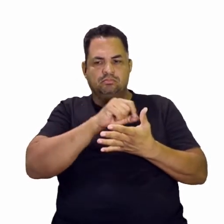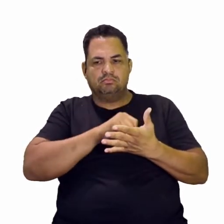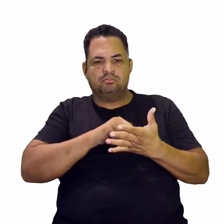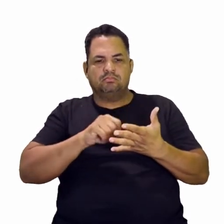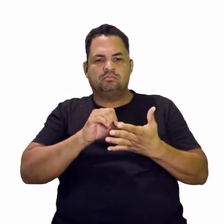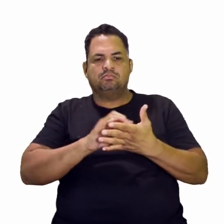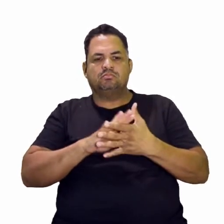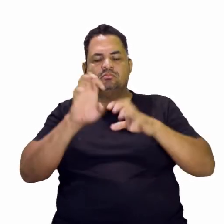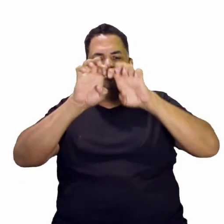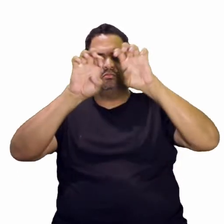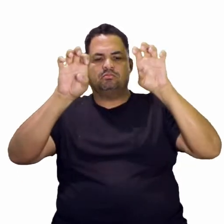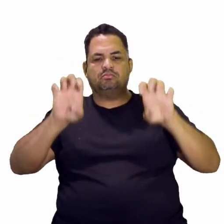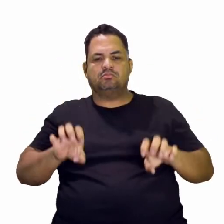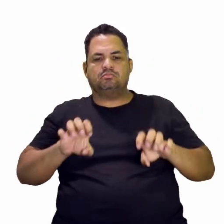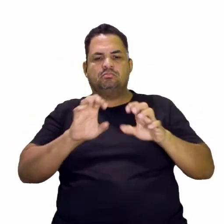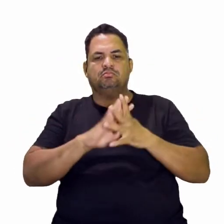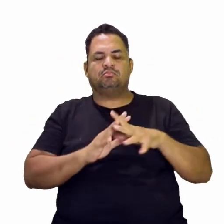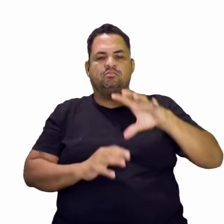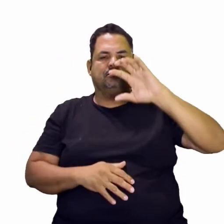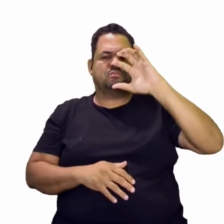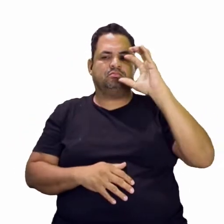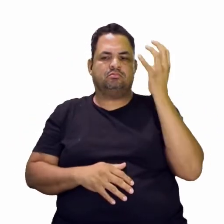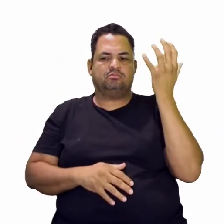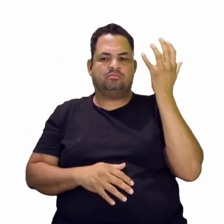aí na estrutura dos